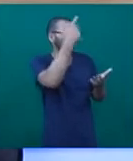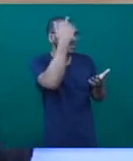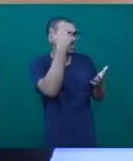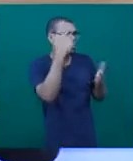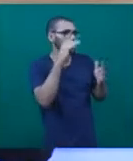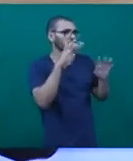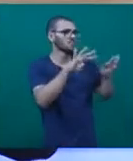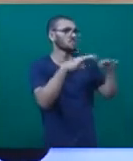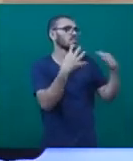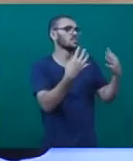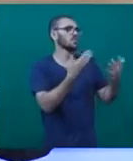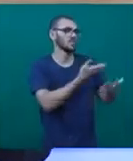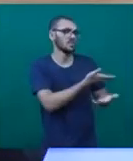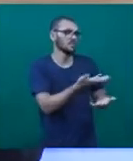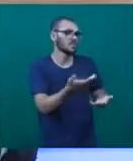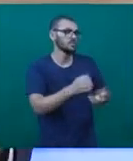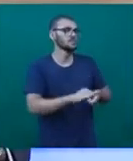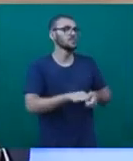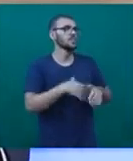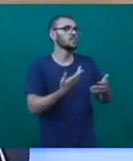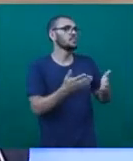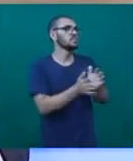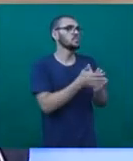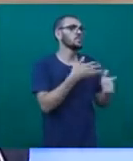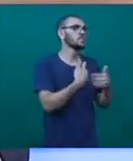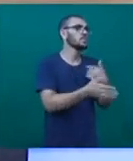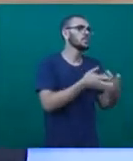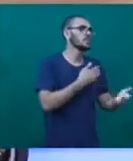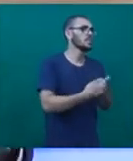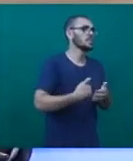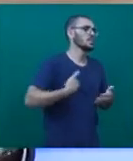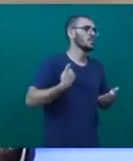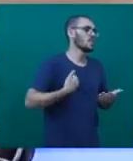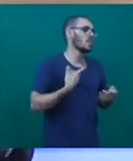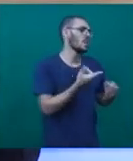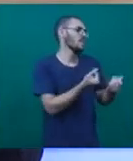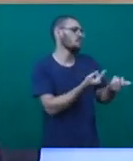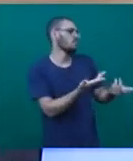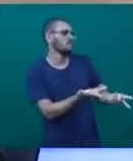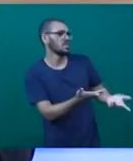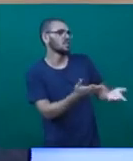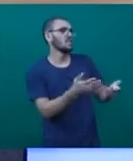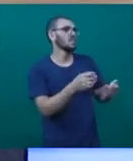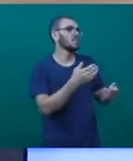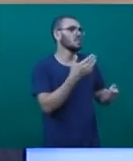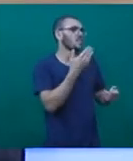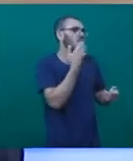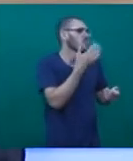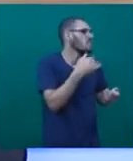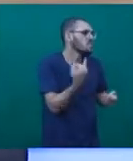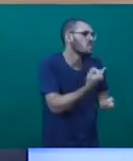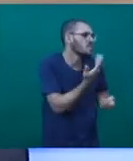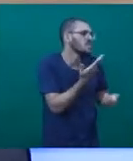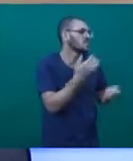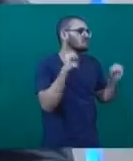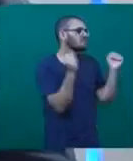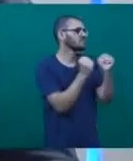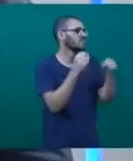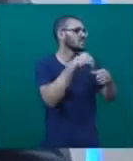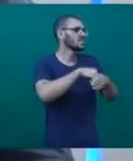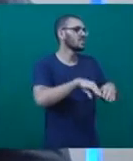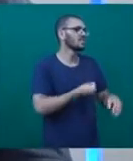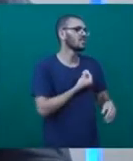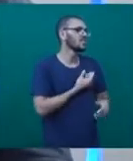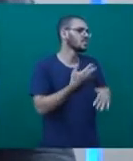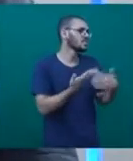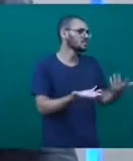casa. Independentemente de idade, de condição socioeconômica e tal, qual é o recado hoje sobre a importância da atividade física na vida de todo mundo? O recado que